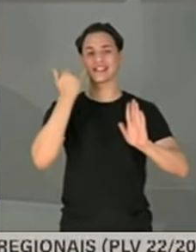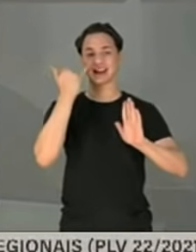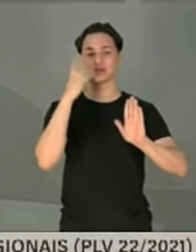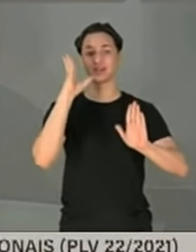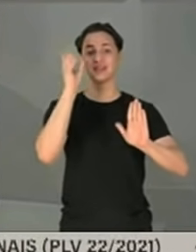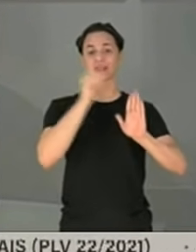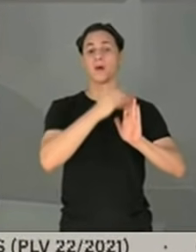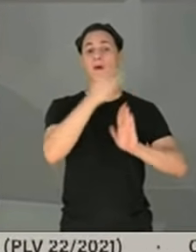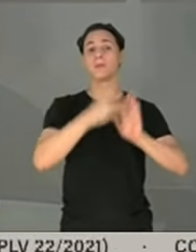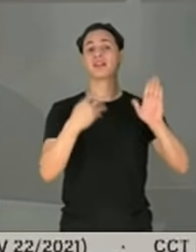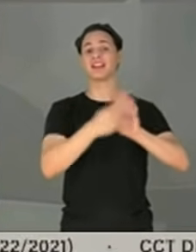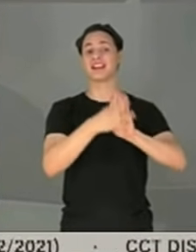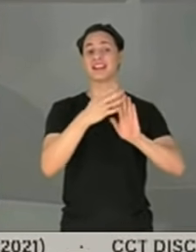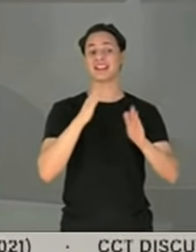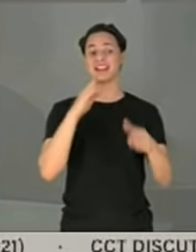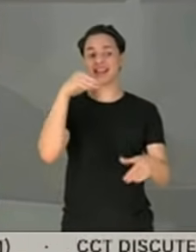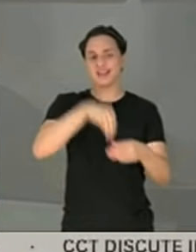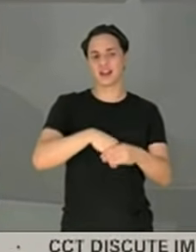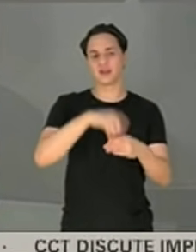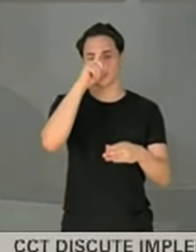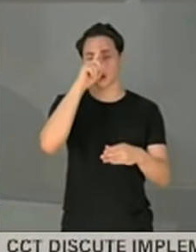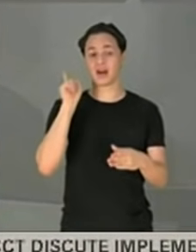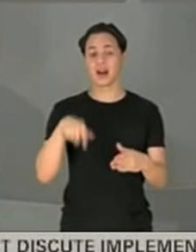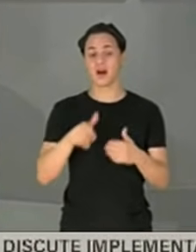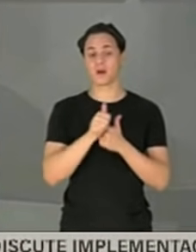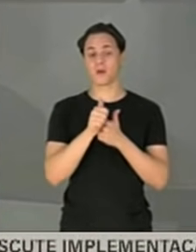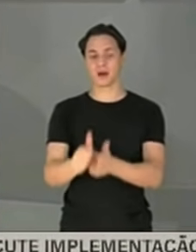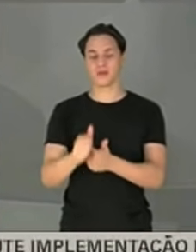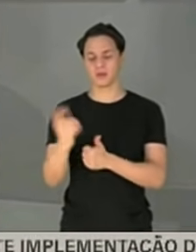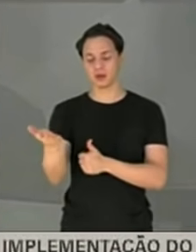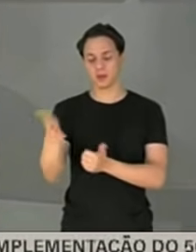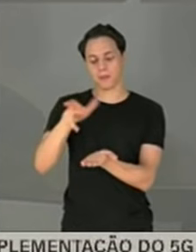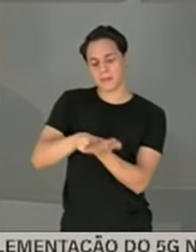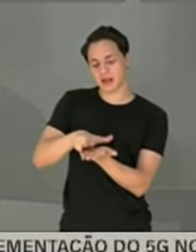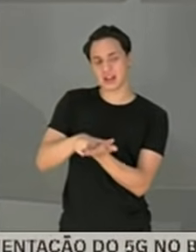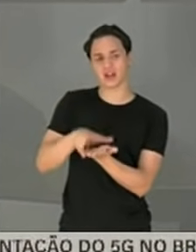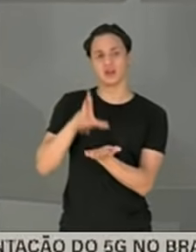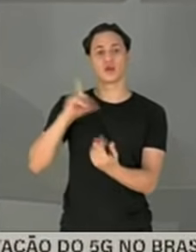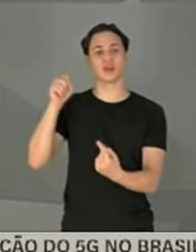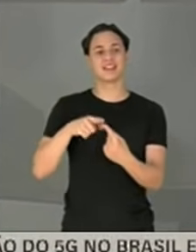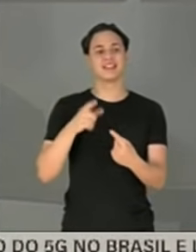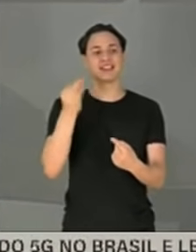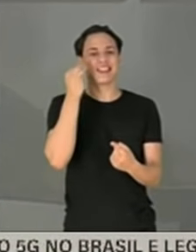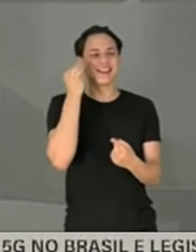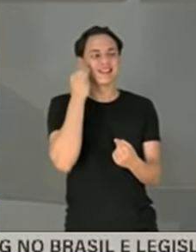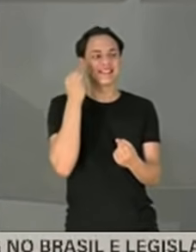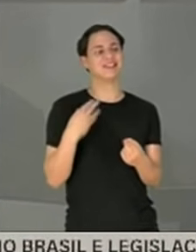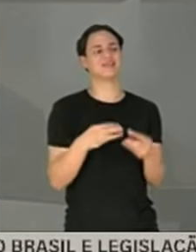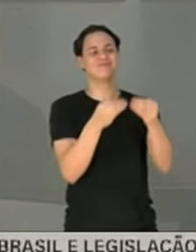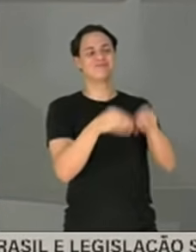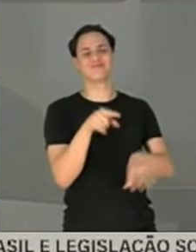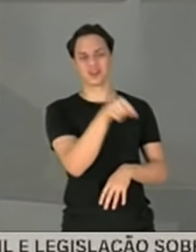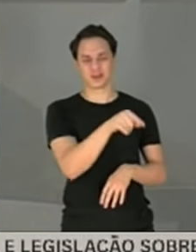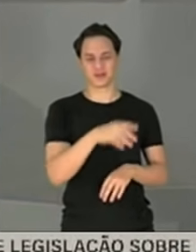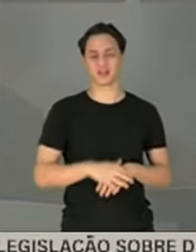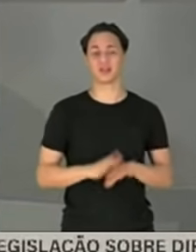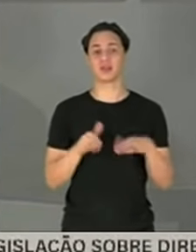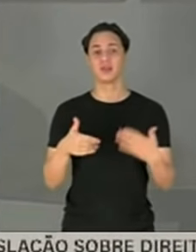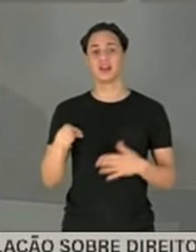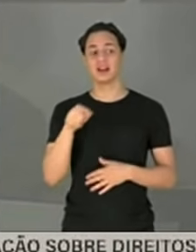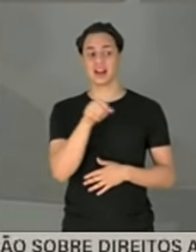era uma planilha de acompanhamento de pacientes, para tentar comprometer a operadora. Esses profissionais, então,